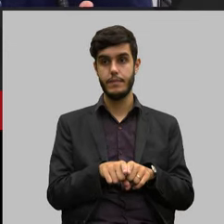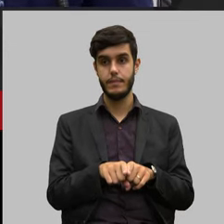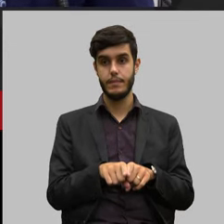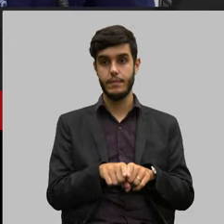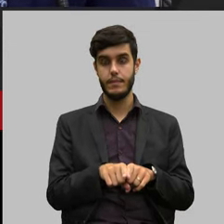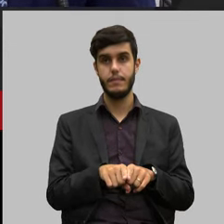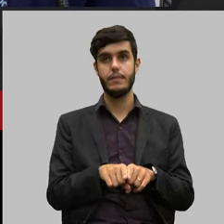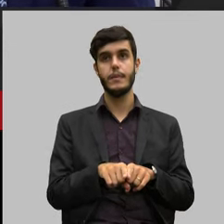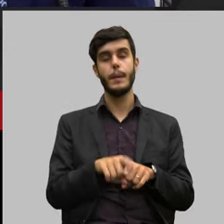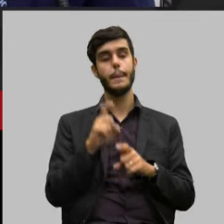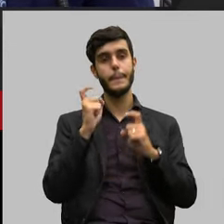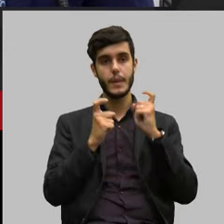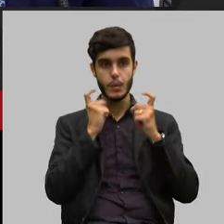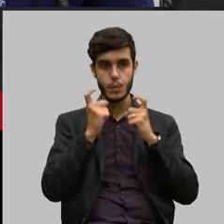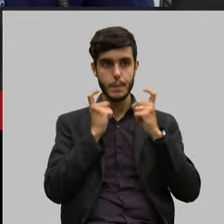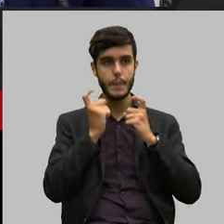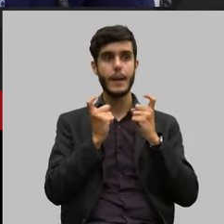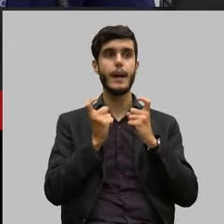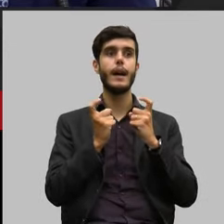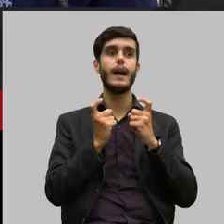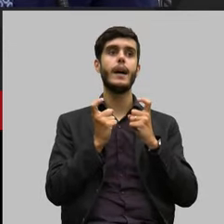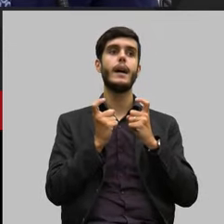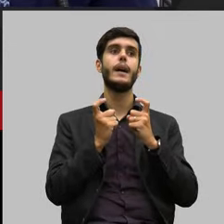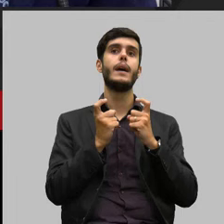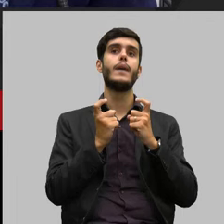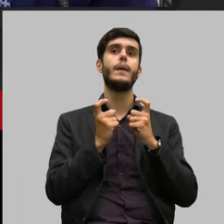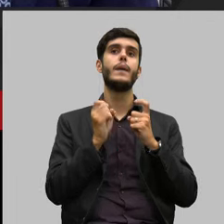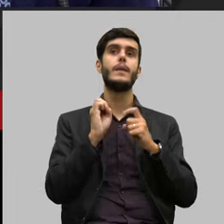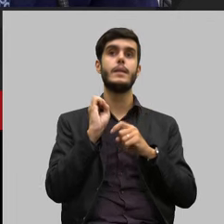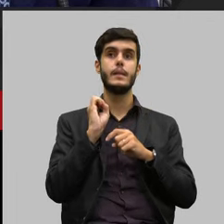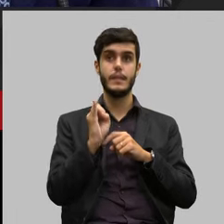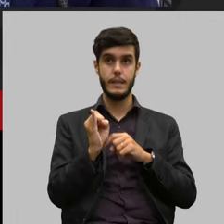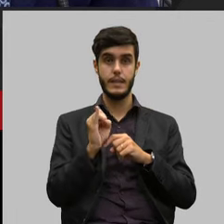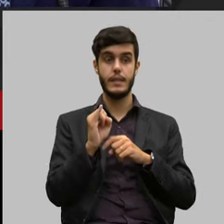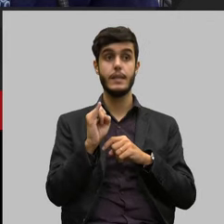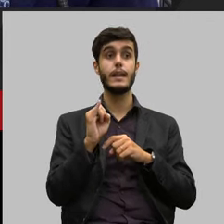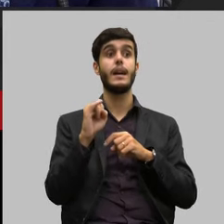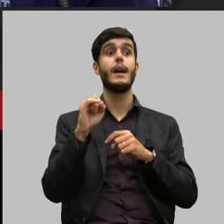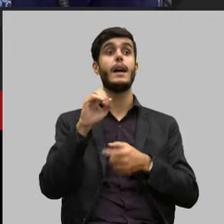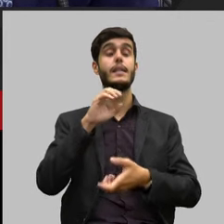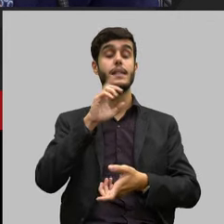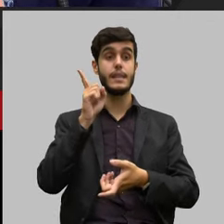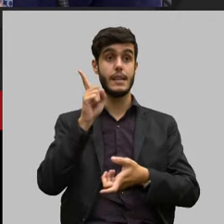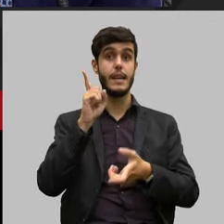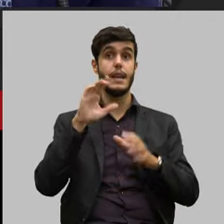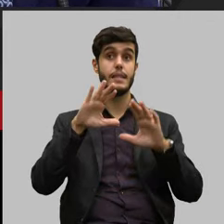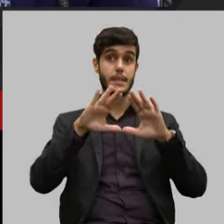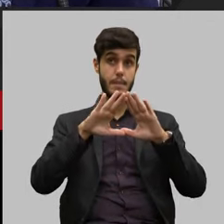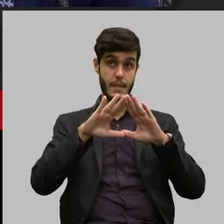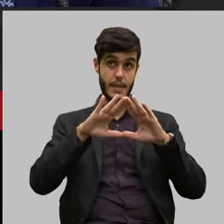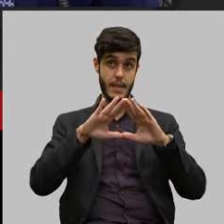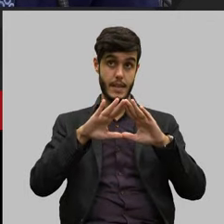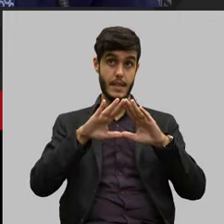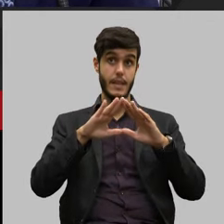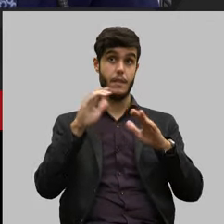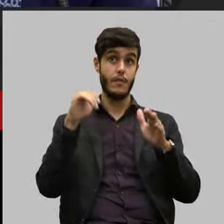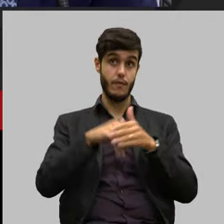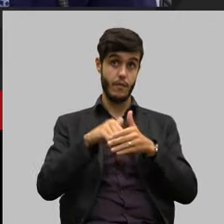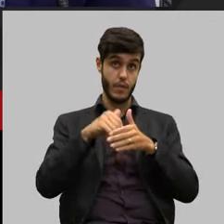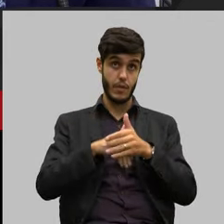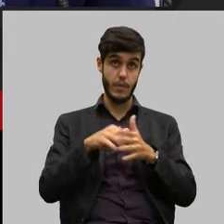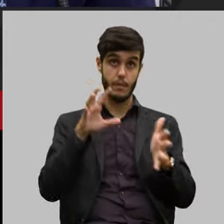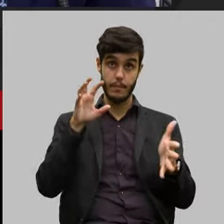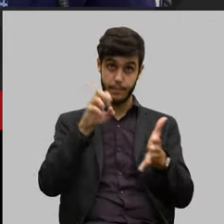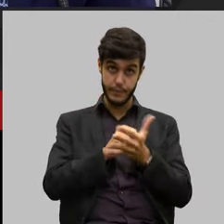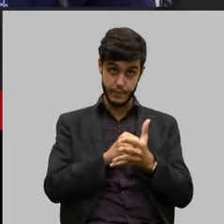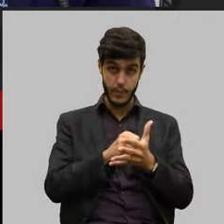muito preocupado caso a assembleia vote tanto pela adesão ou